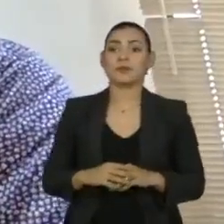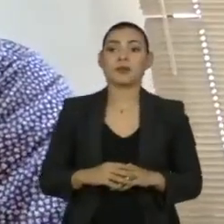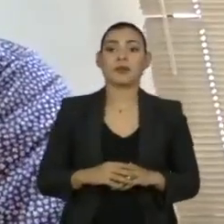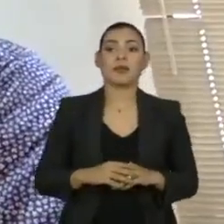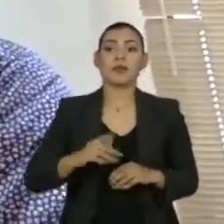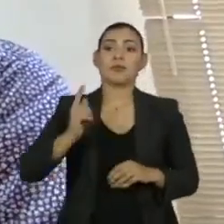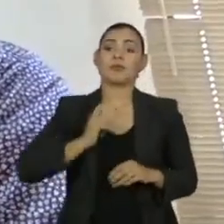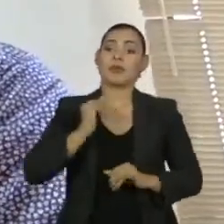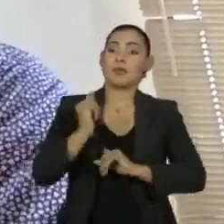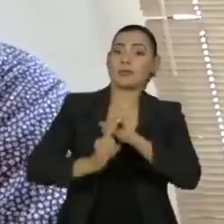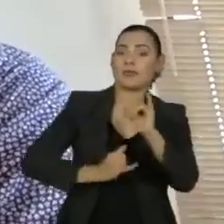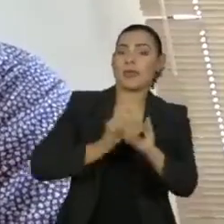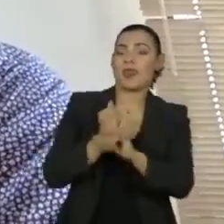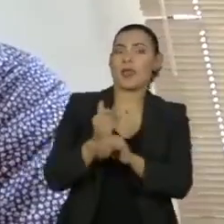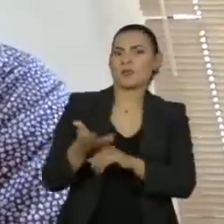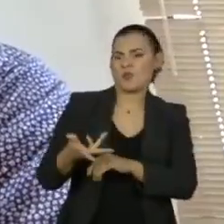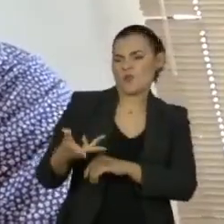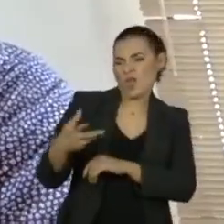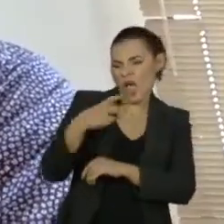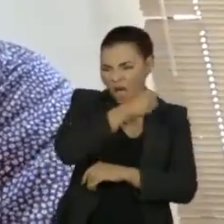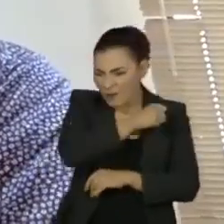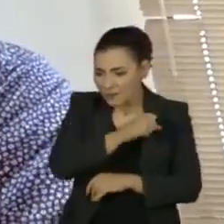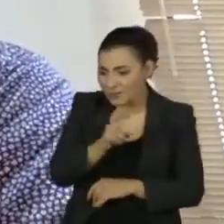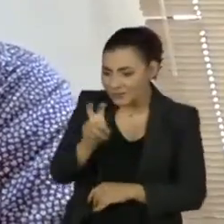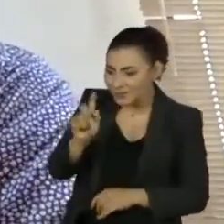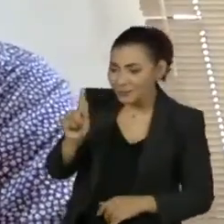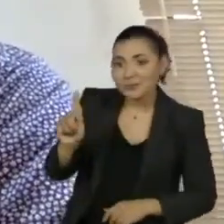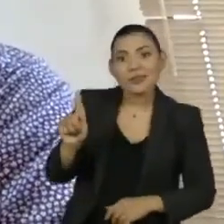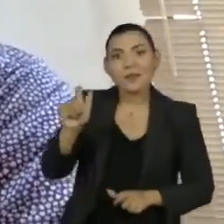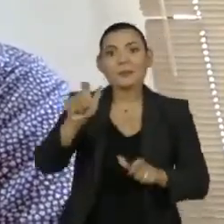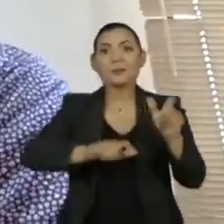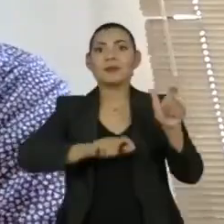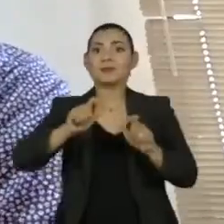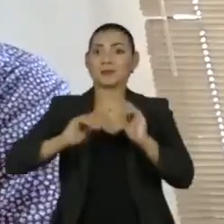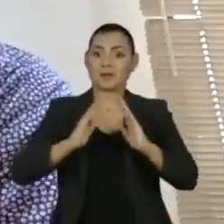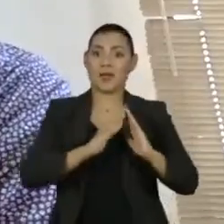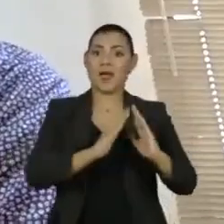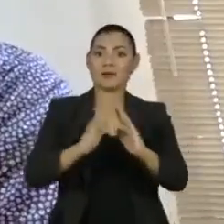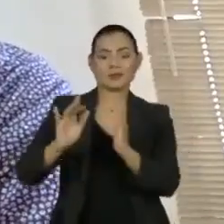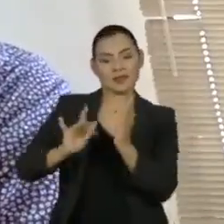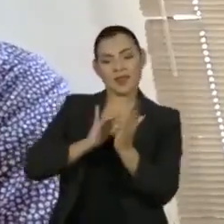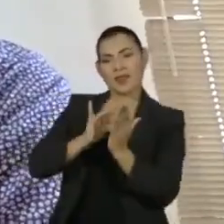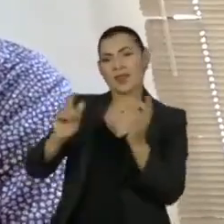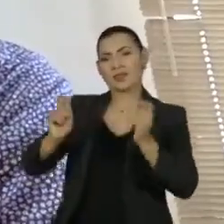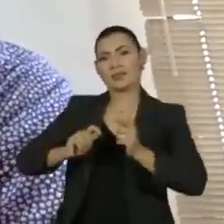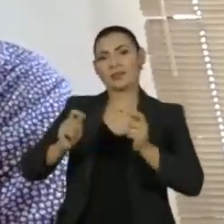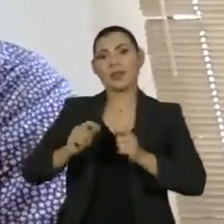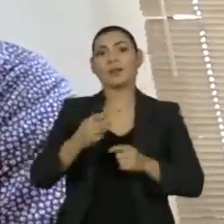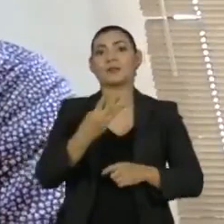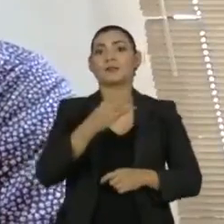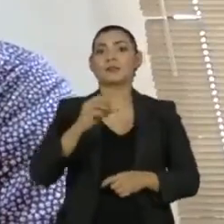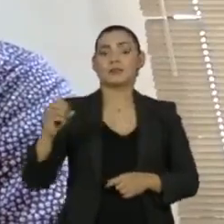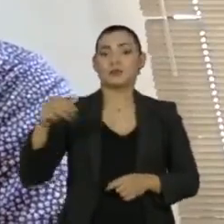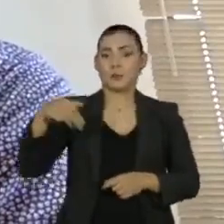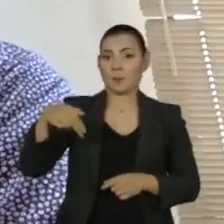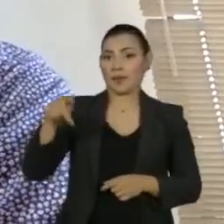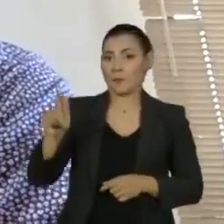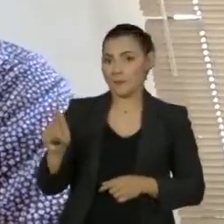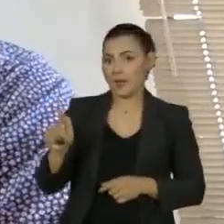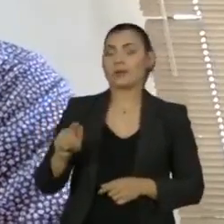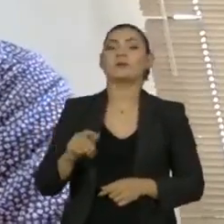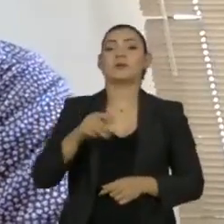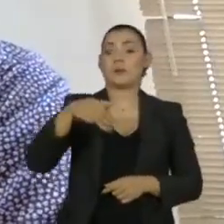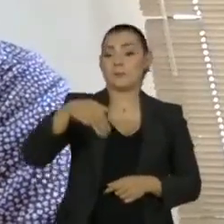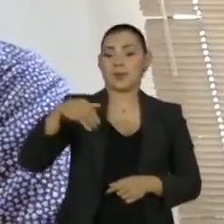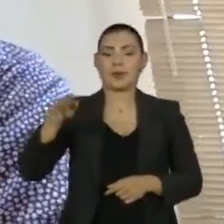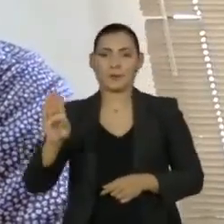a internet com a velocidade que hoje as pessoas têm em suas casas, velocidade de 300 mega, por exemplo, que